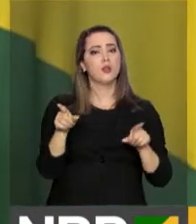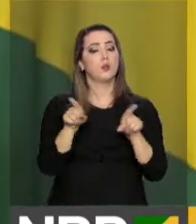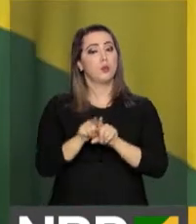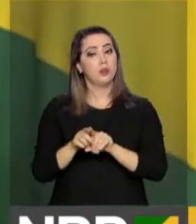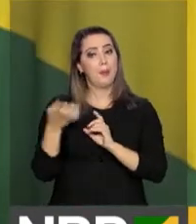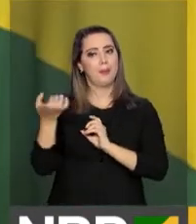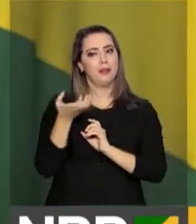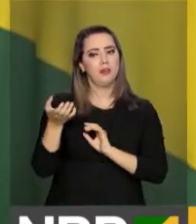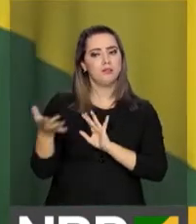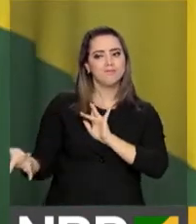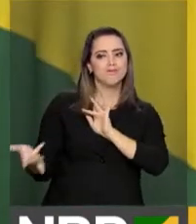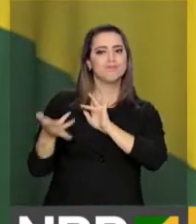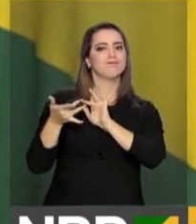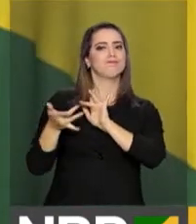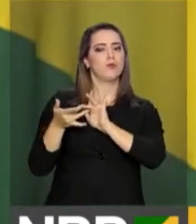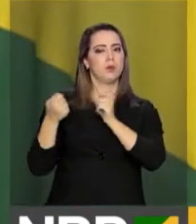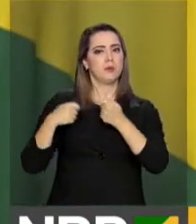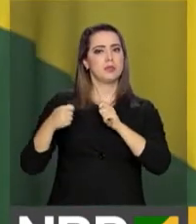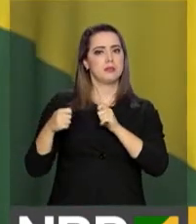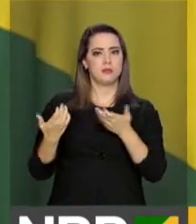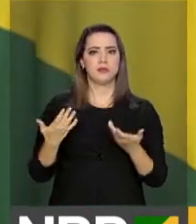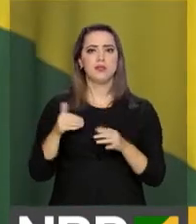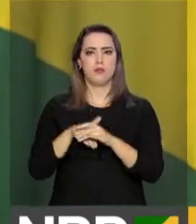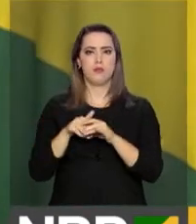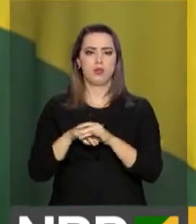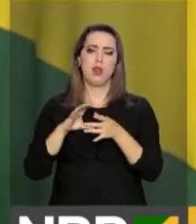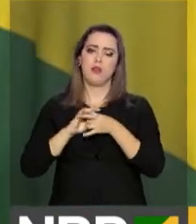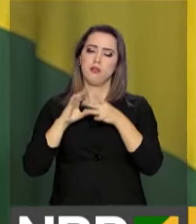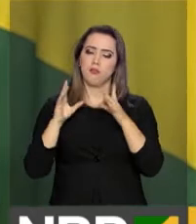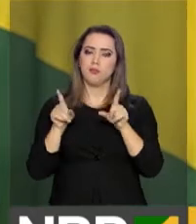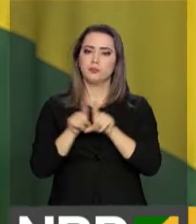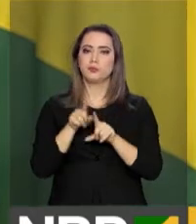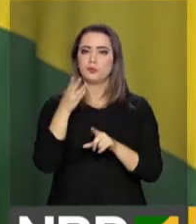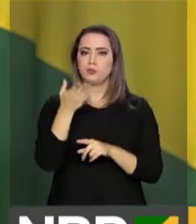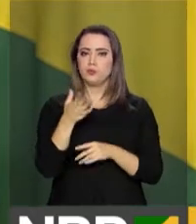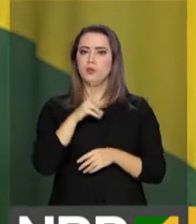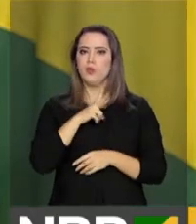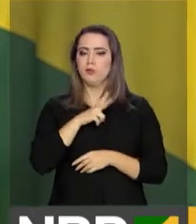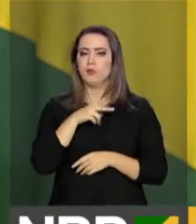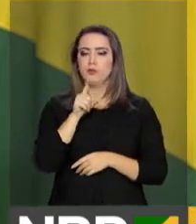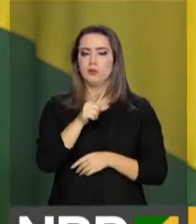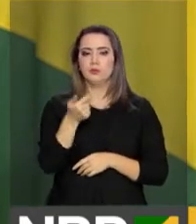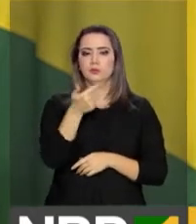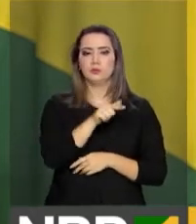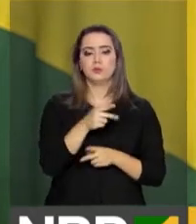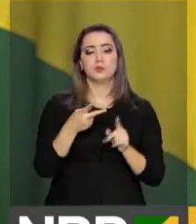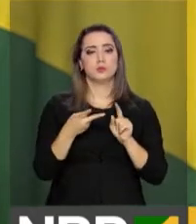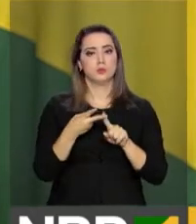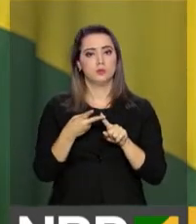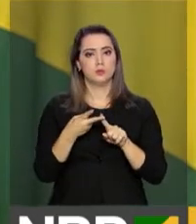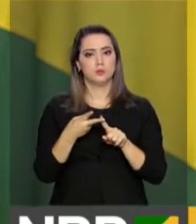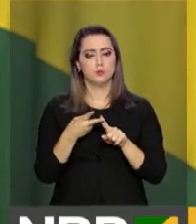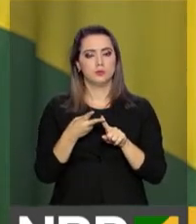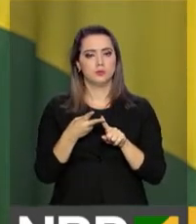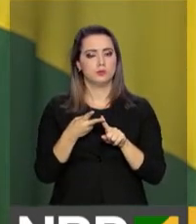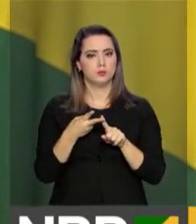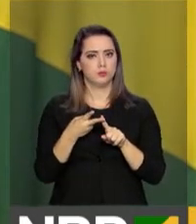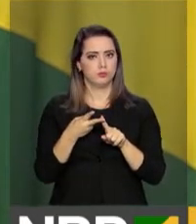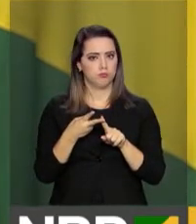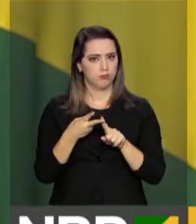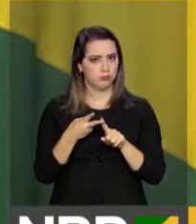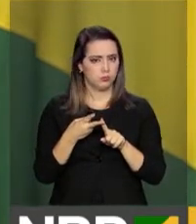para votar pelo brasil e neste particular outro fato que quer levantar é o seguinte